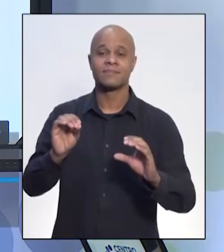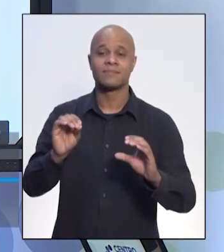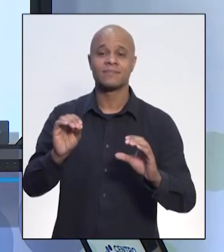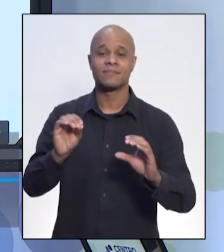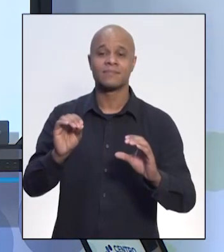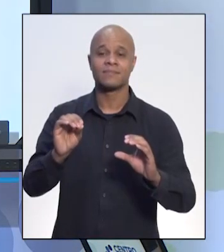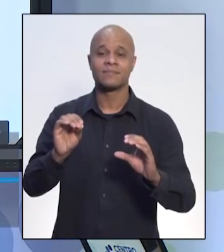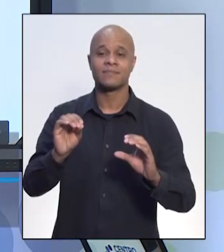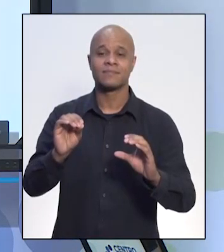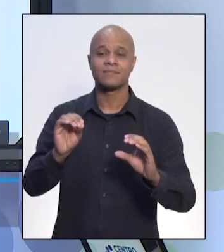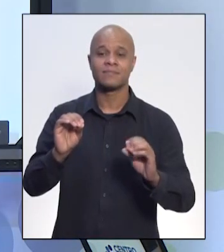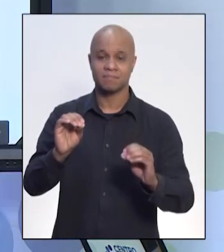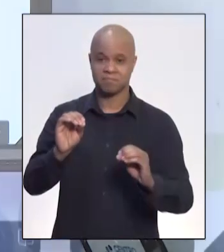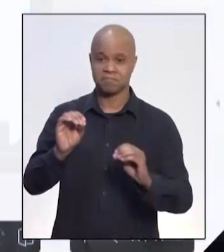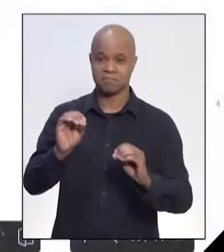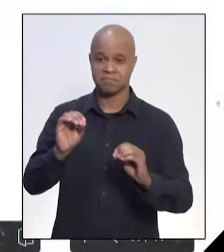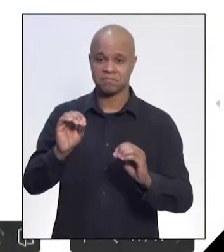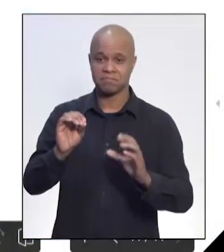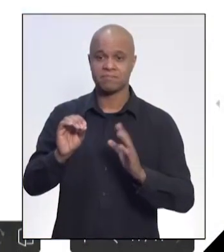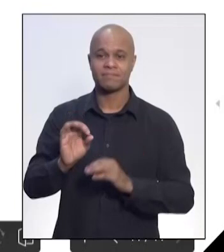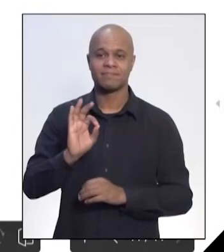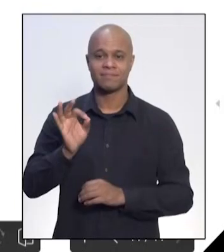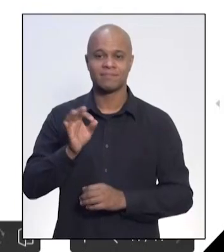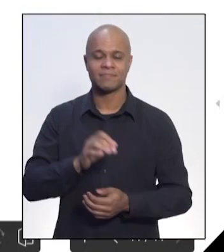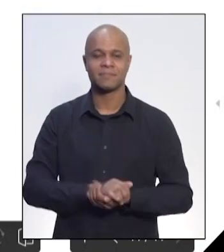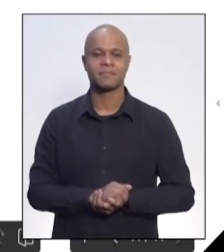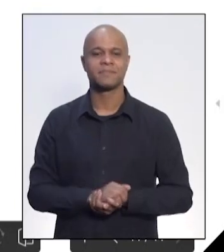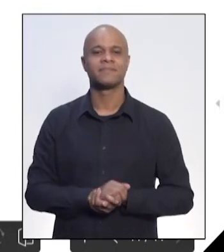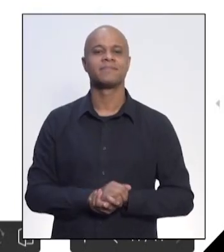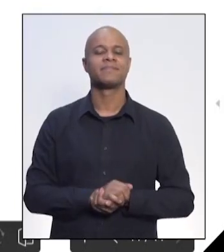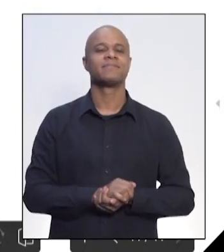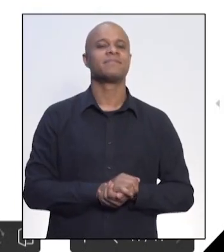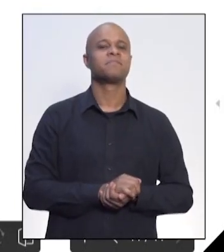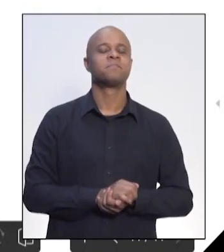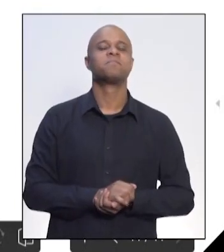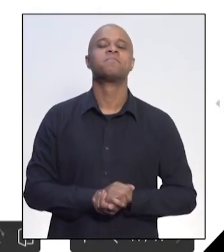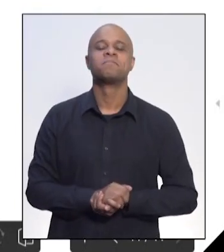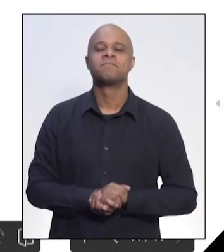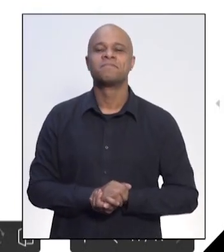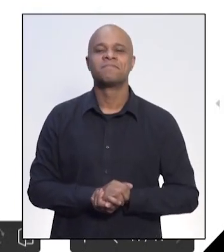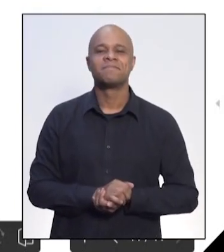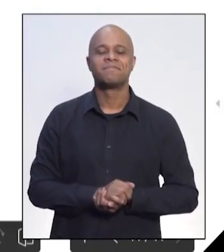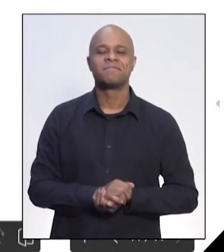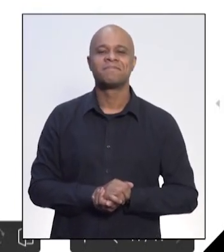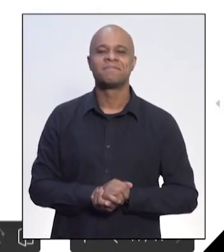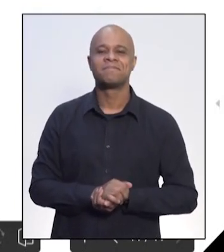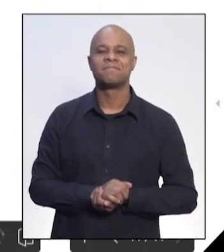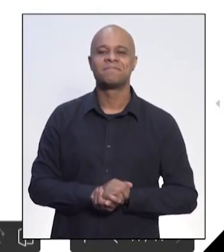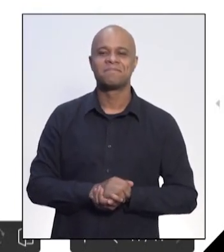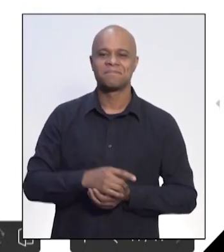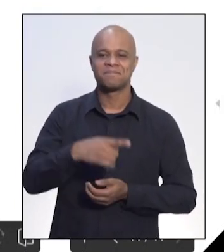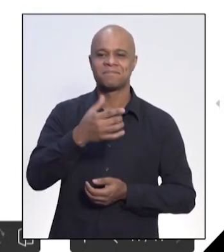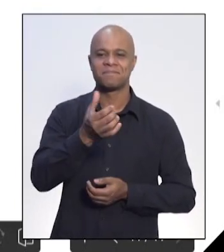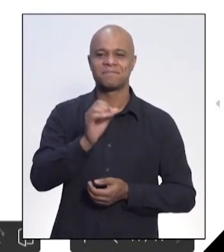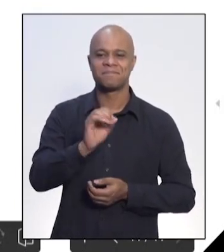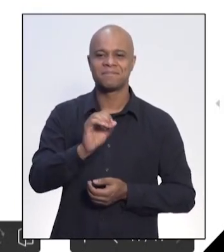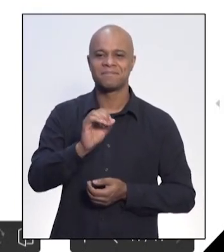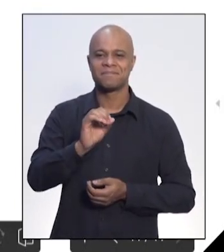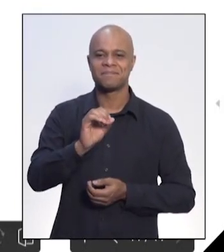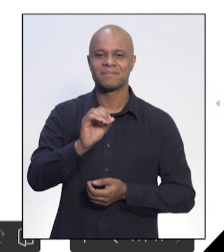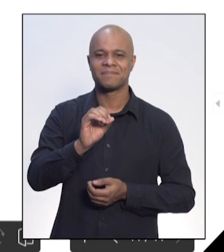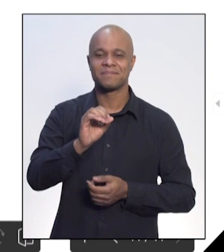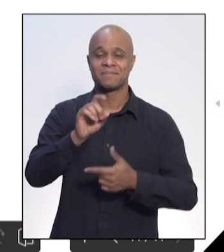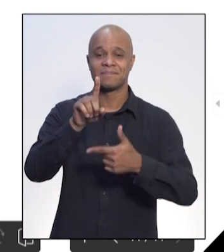substituir na fórmula. X do vértice menos o valor do B, então fica menos 60, vou pôr direto, tá?